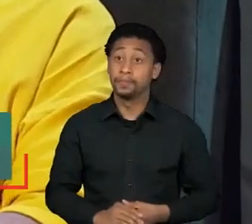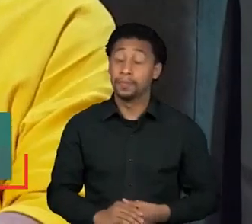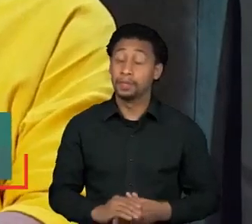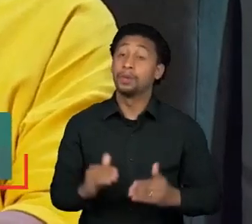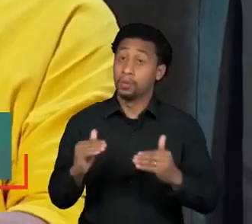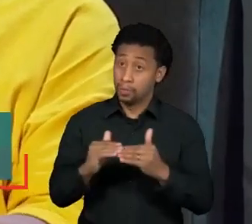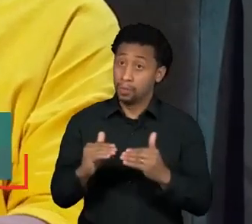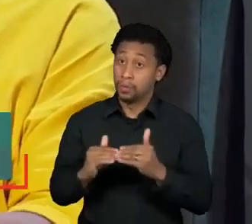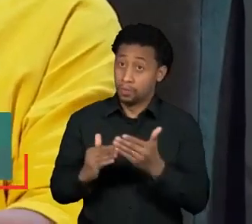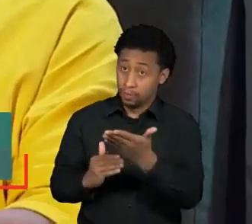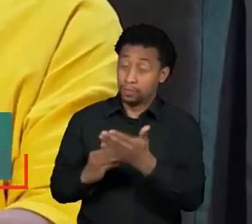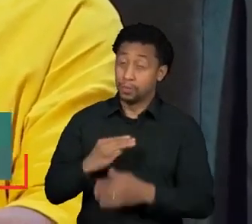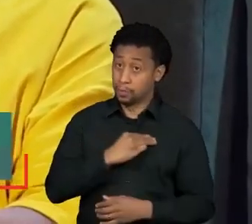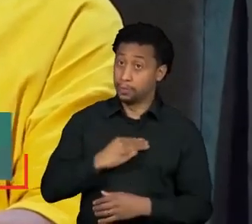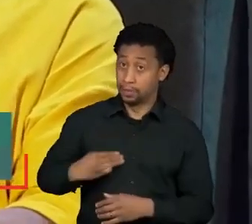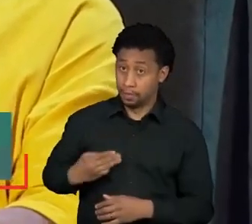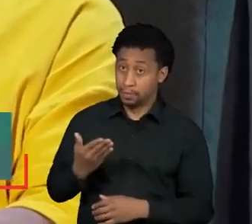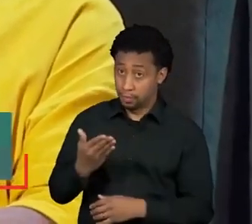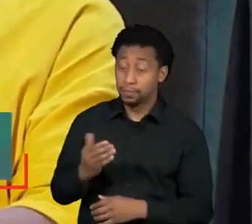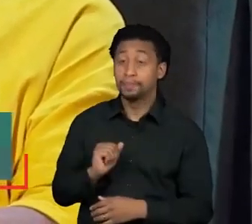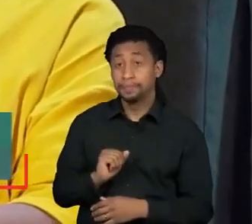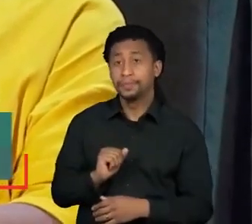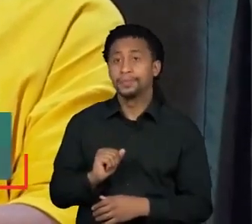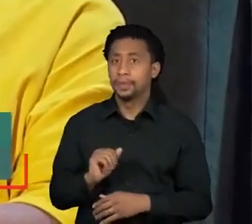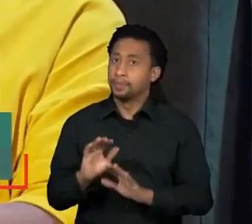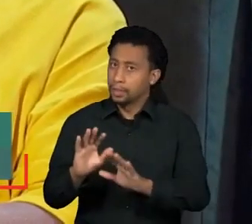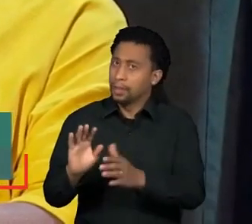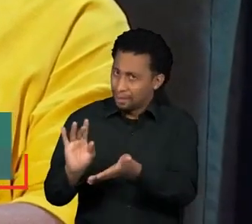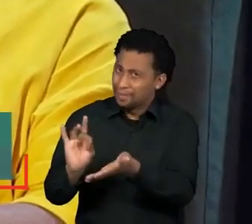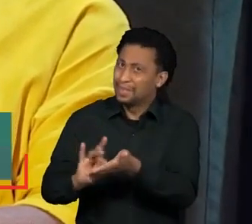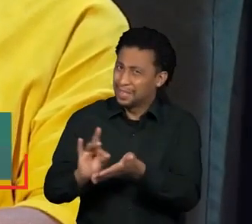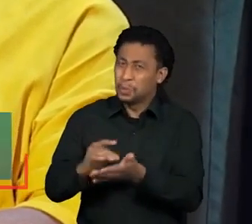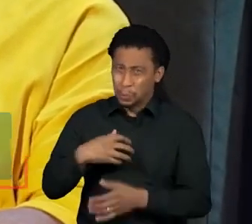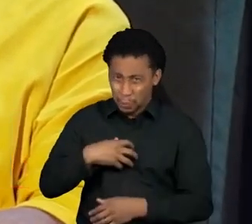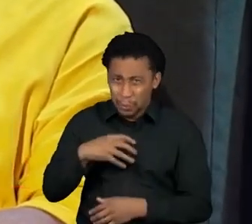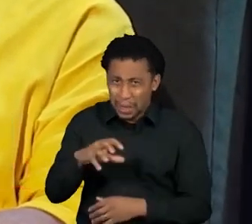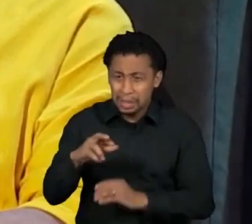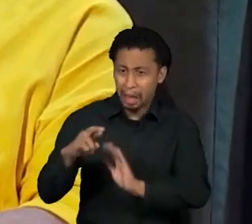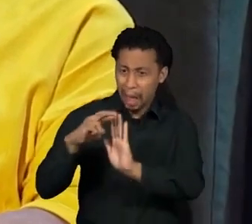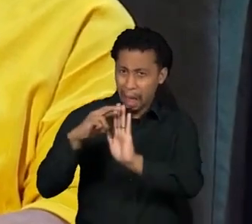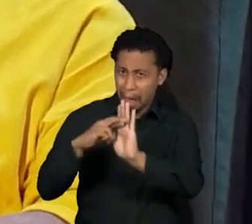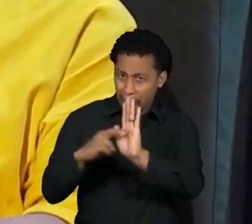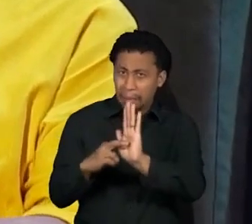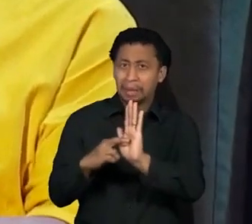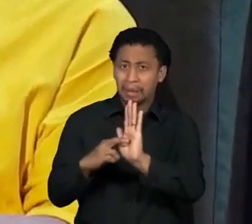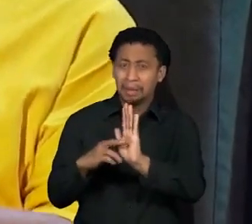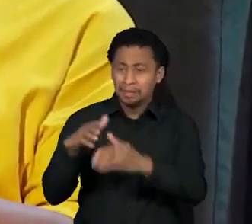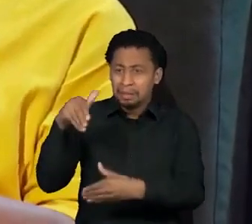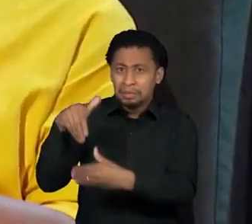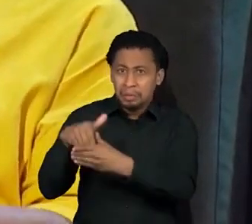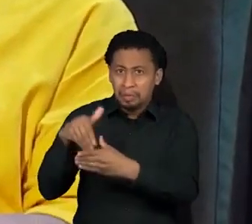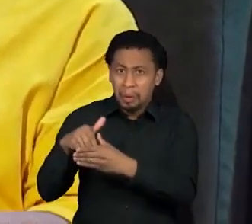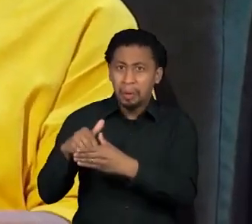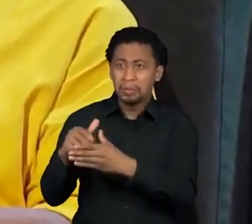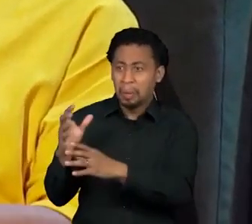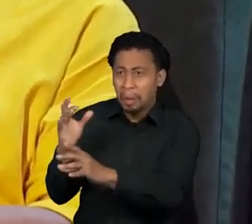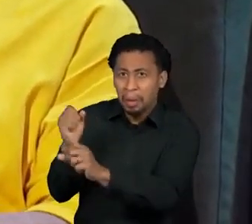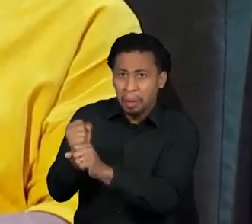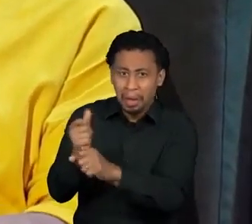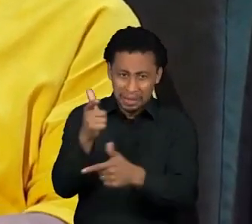o ministro Jobim, porque realmente esse sistema eleitoral proporcional não está